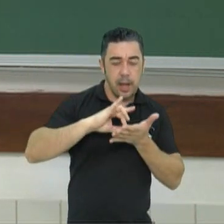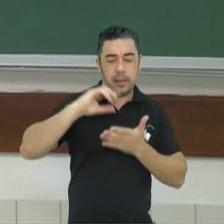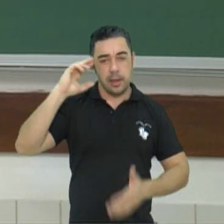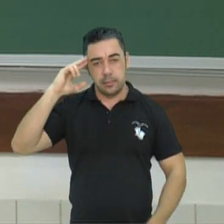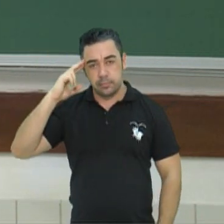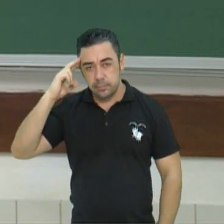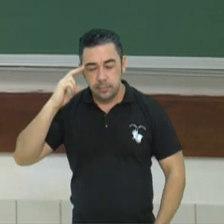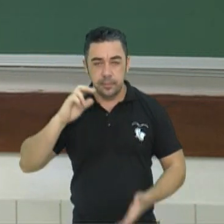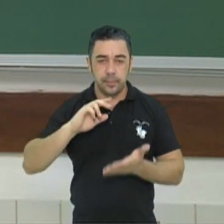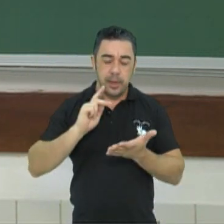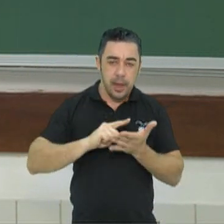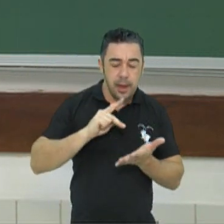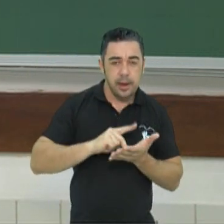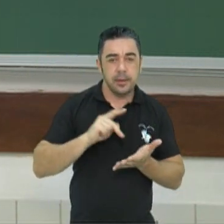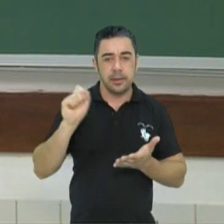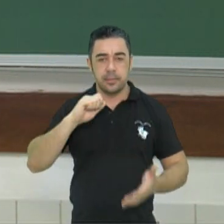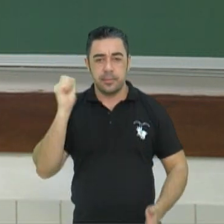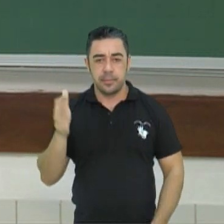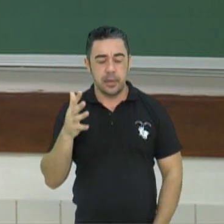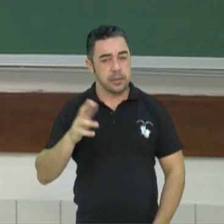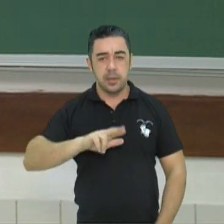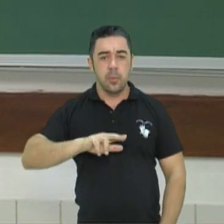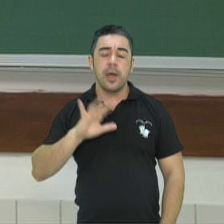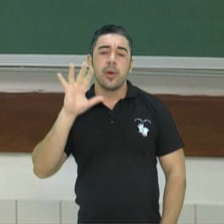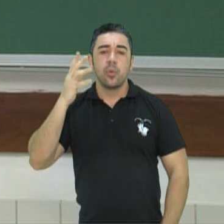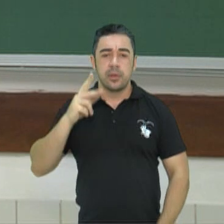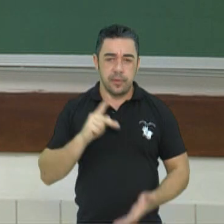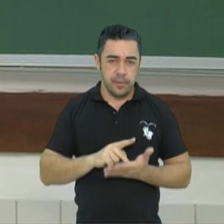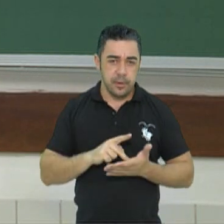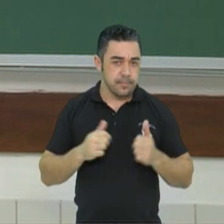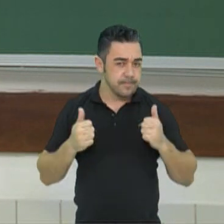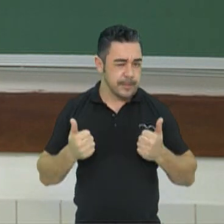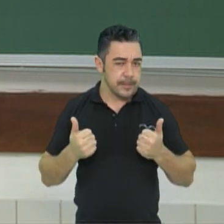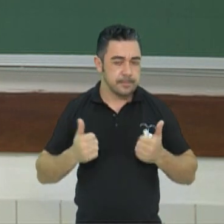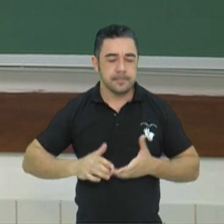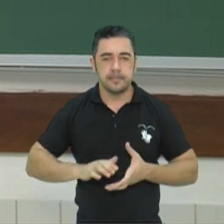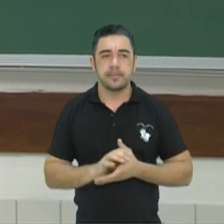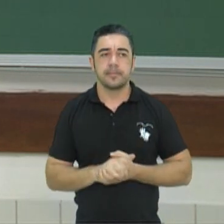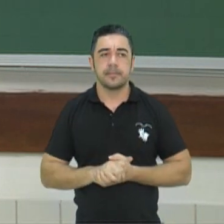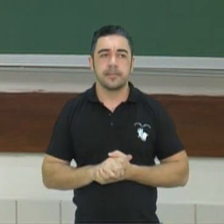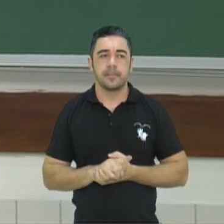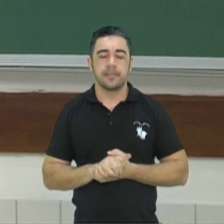são comuns, não são mesmo, né, acontecer. Tranquila?